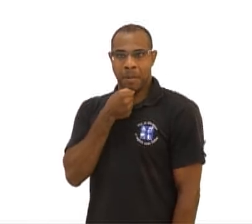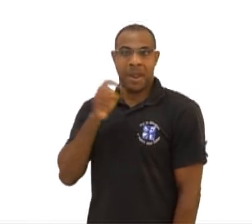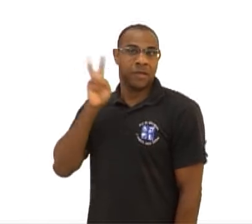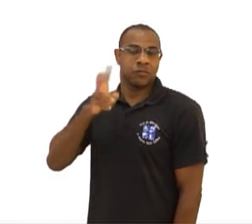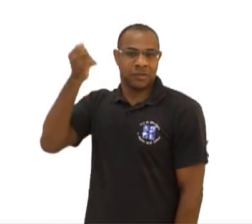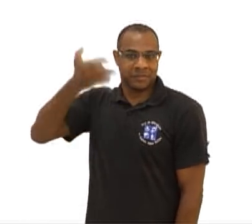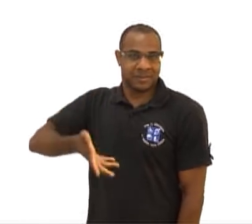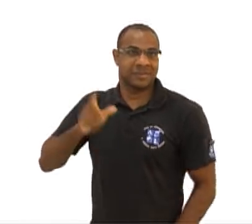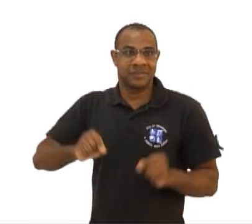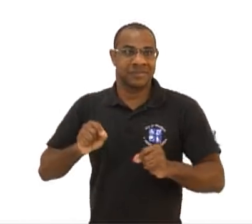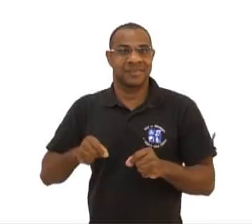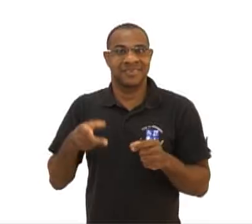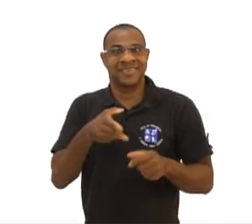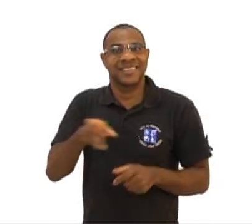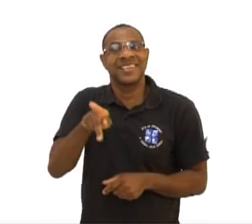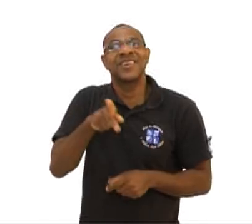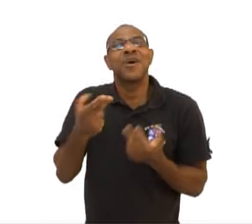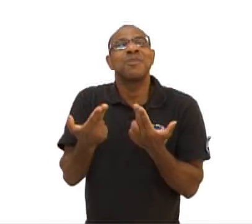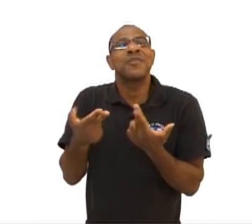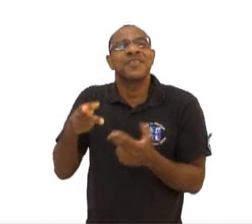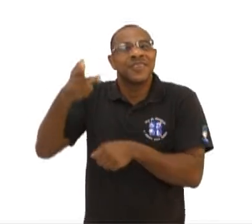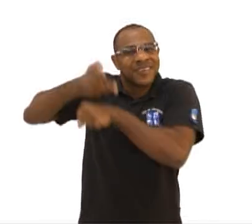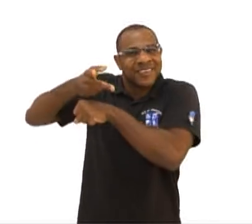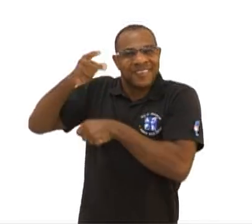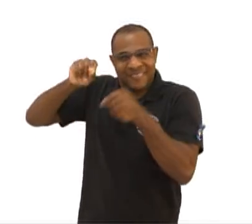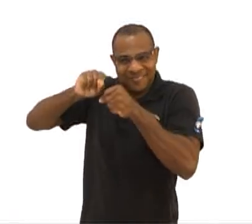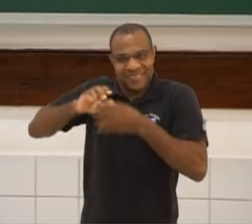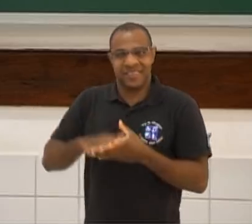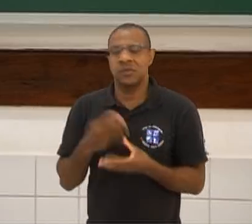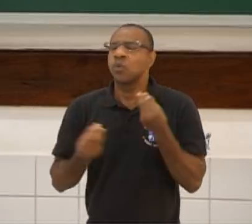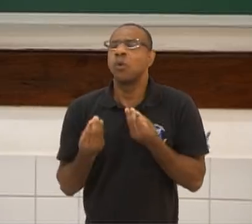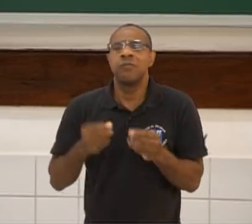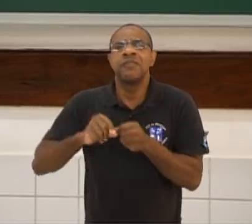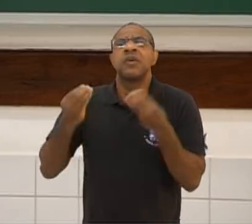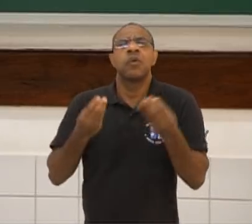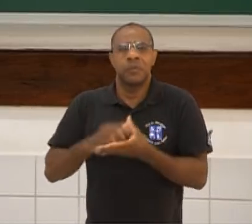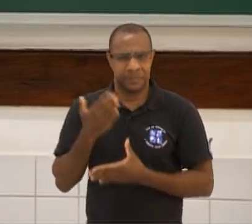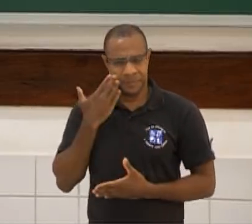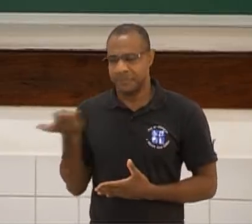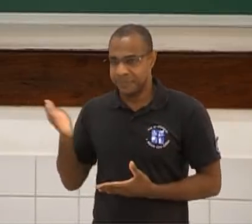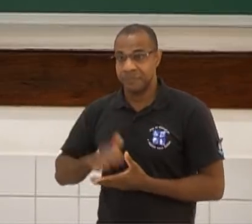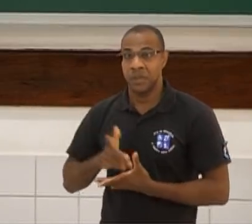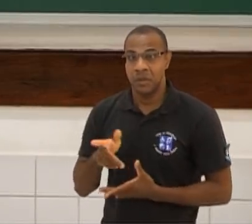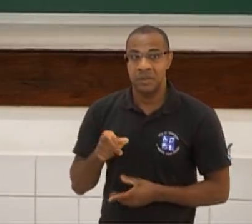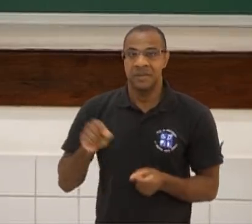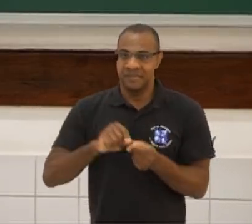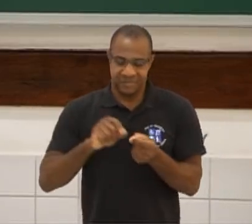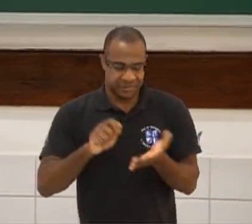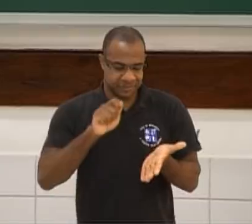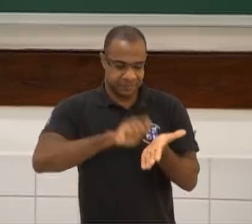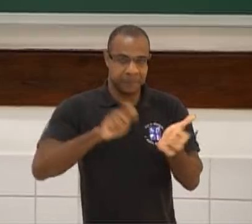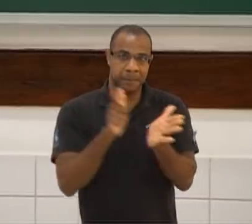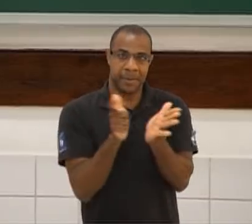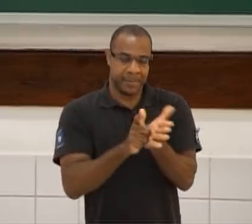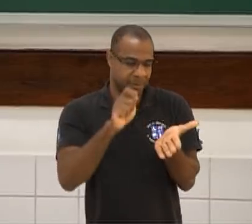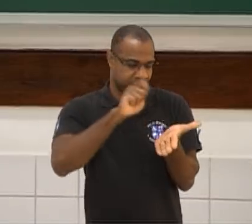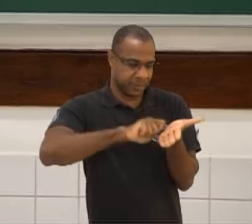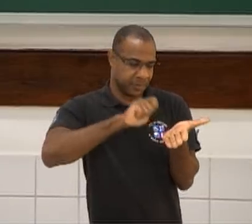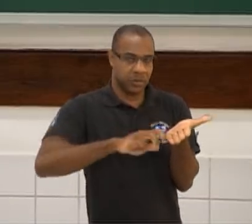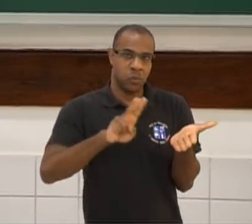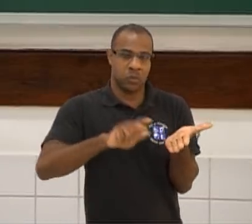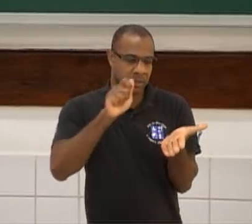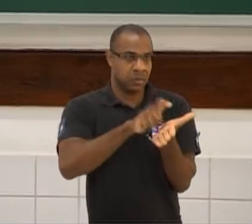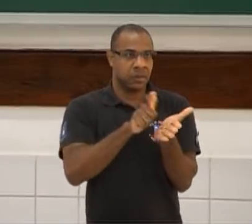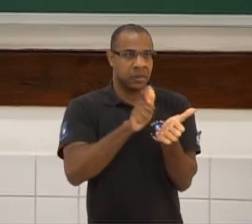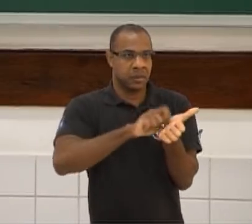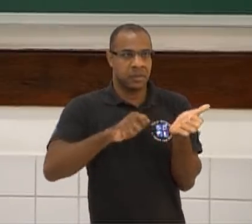história, assim como o professor Eloy fez. Como é que eu vou conseguir construir esse livro? Você pode fazer com folha de sulfite, né, usando uma folha